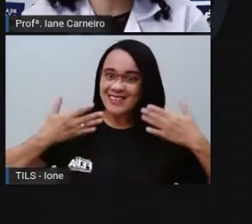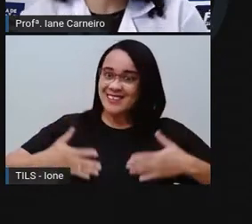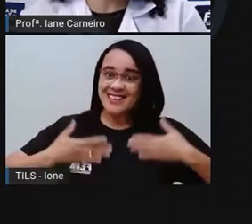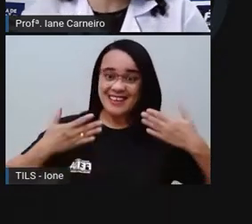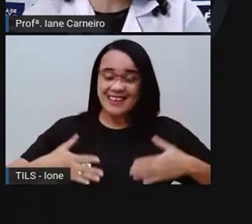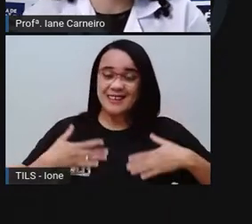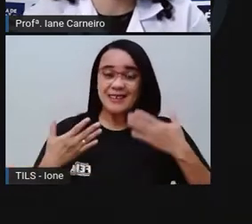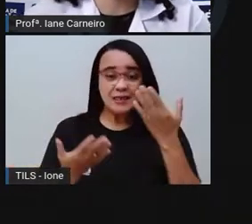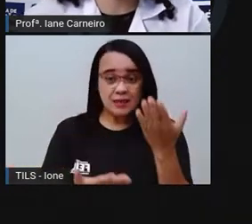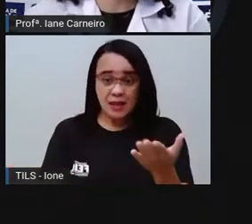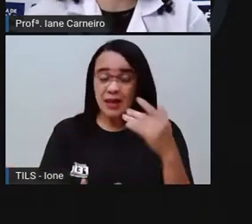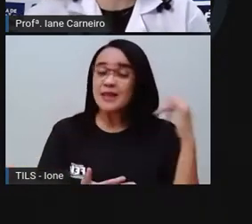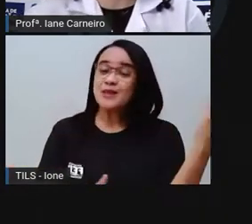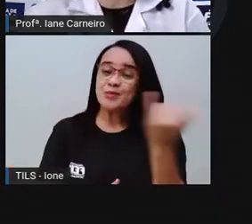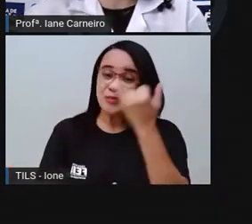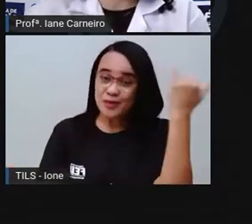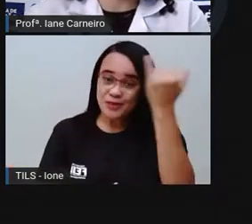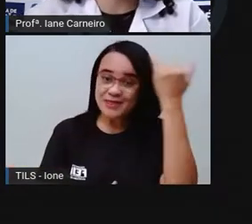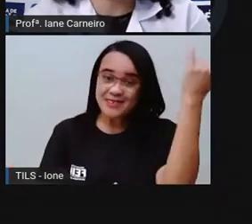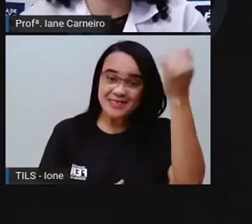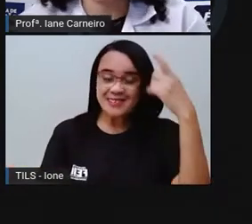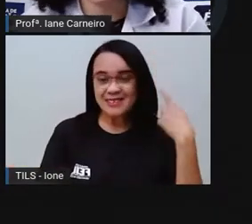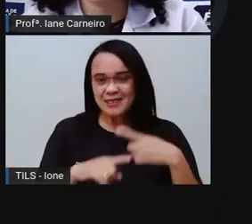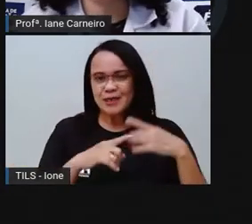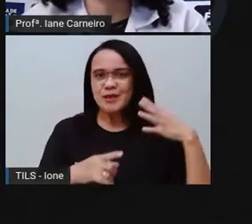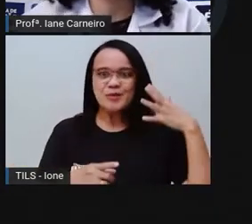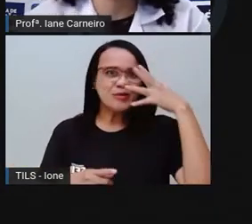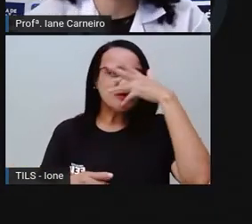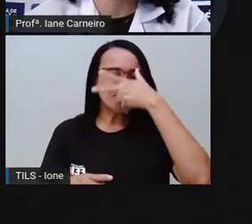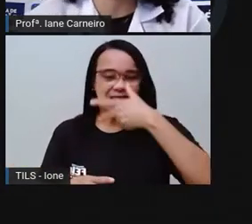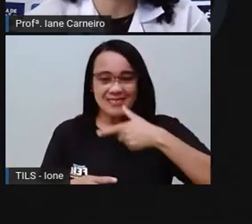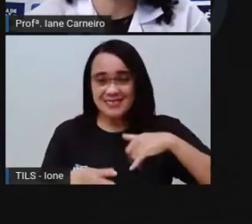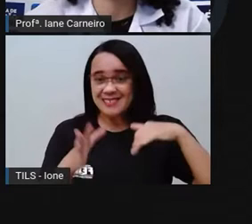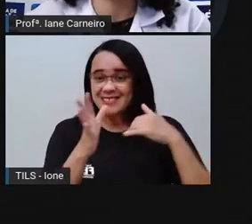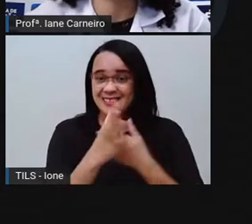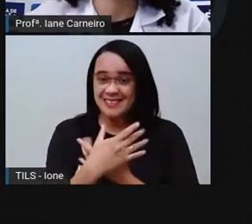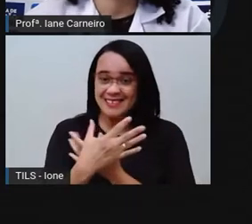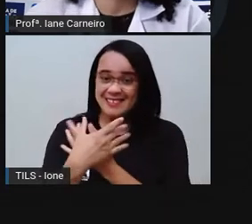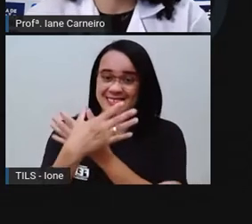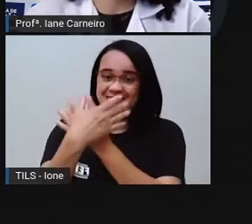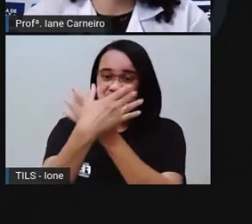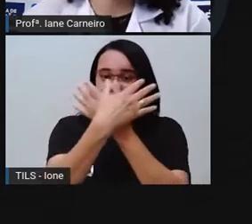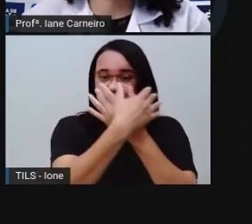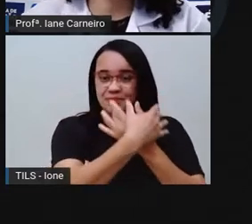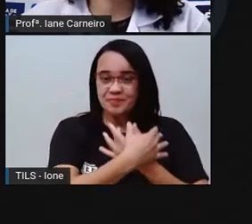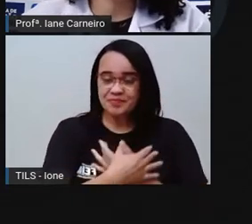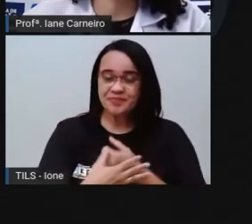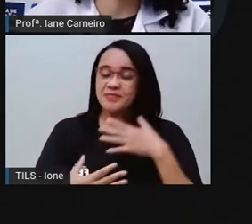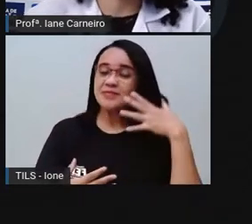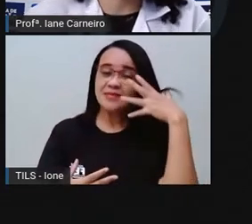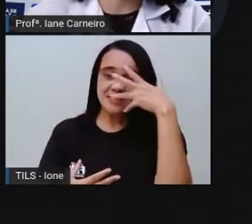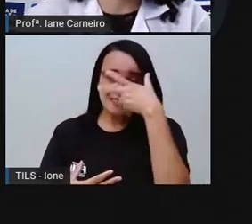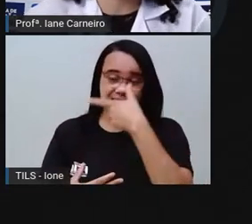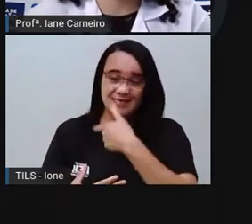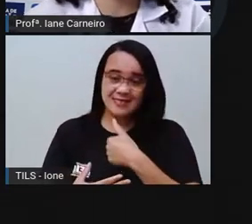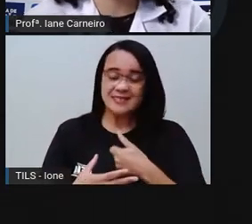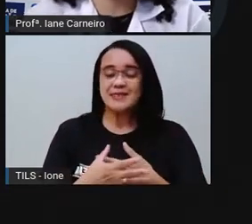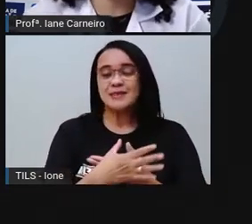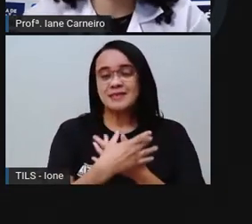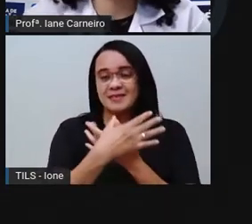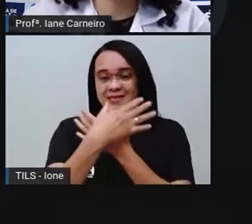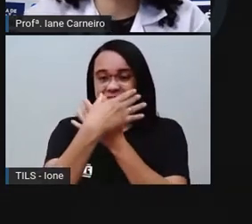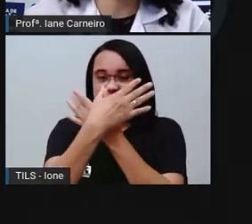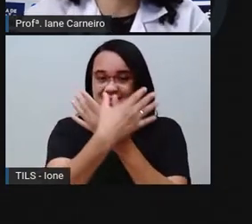são bem importantes para natureza Não é além de ser uma beleza nas asas né com borboletas muito lindas né com a